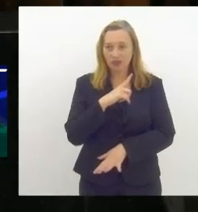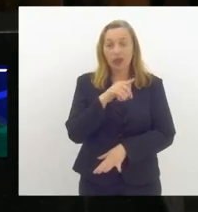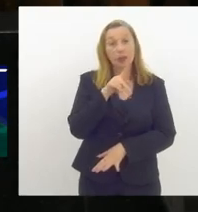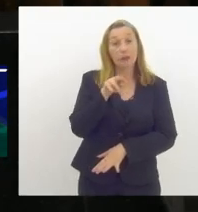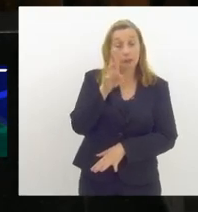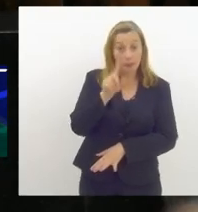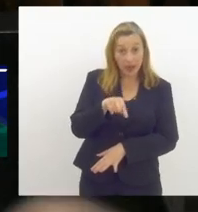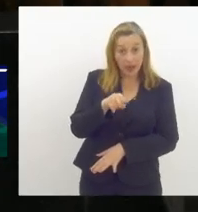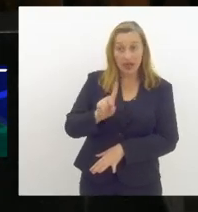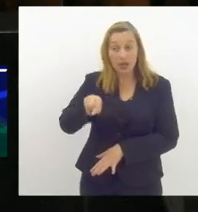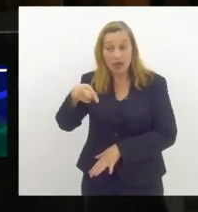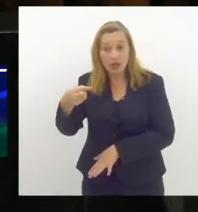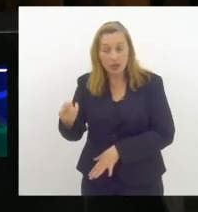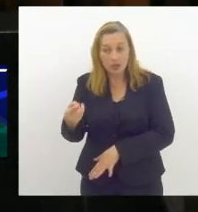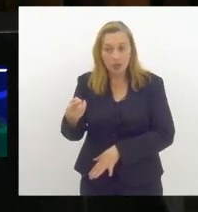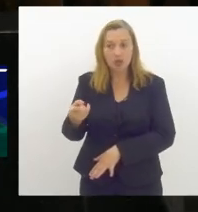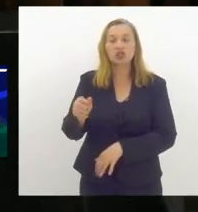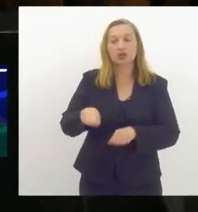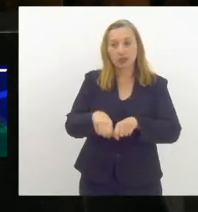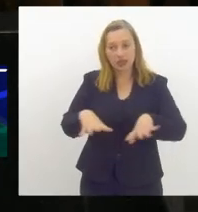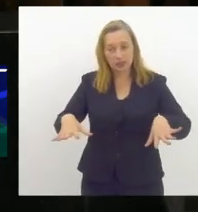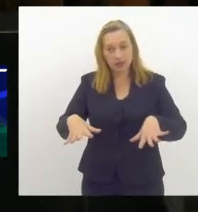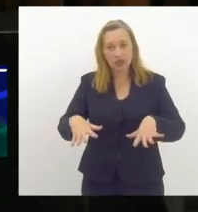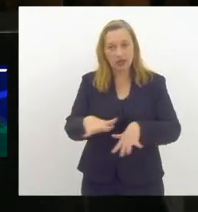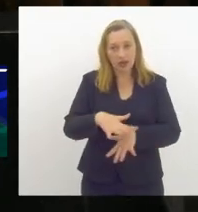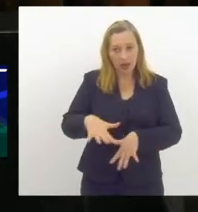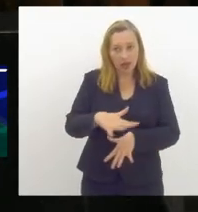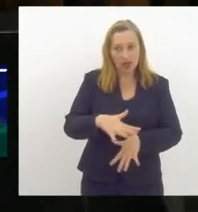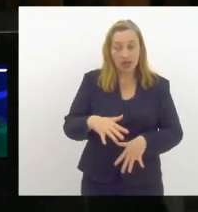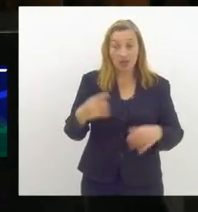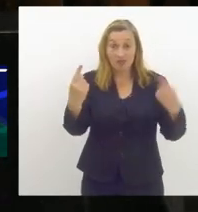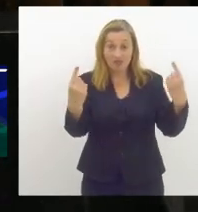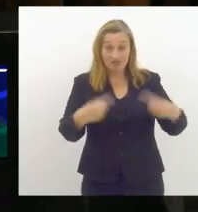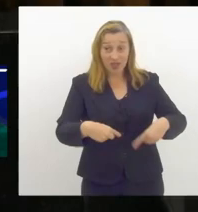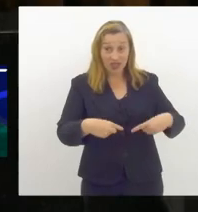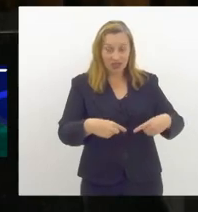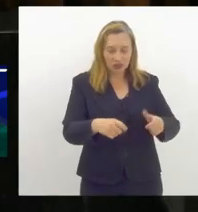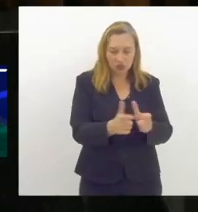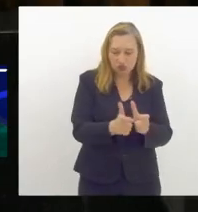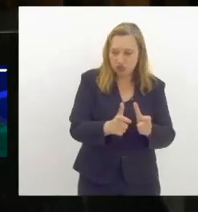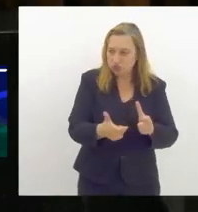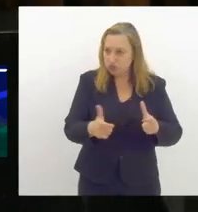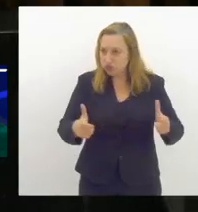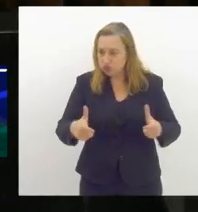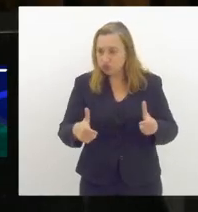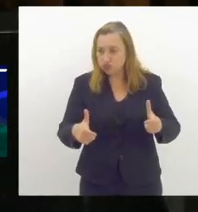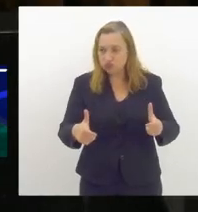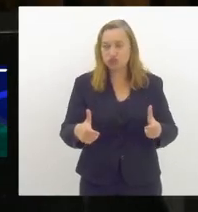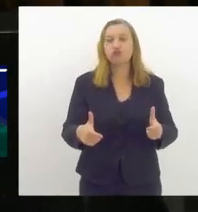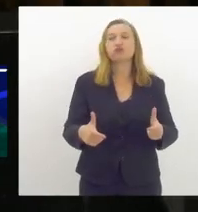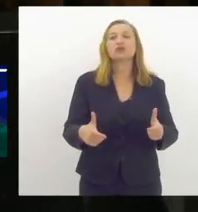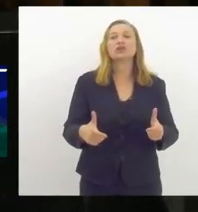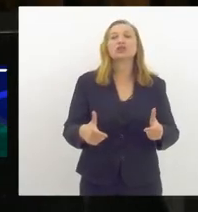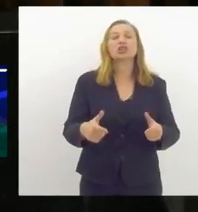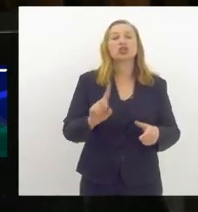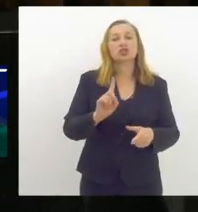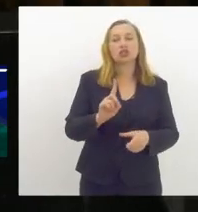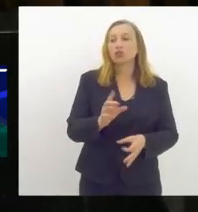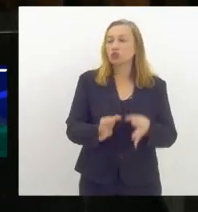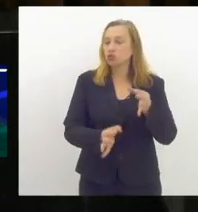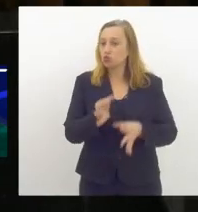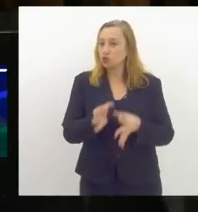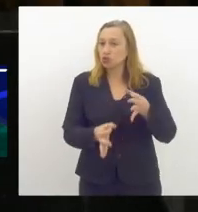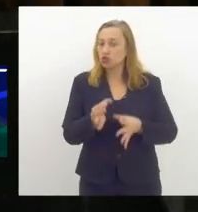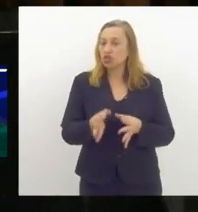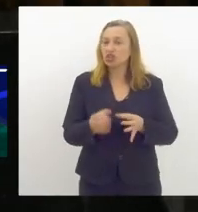pré e pós polêmicos no setor a concorrência por nós a concorrência desleal a dificuldade